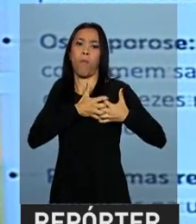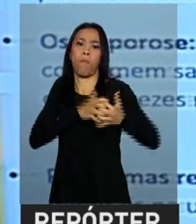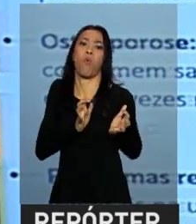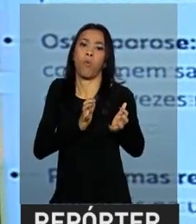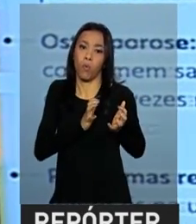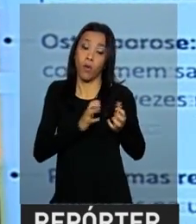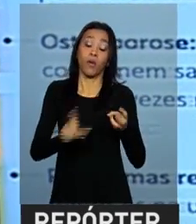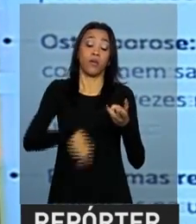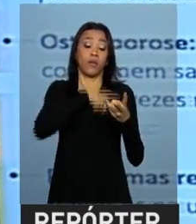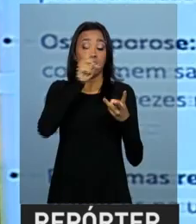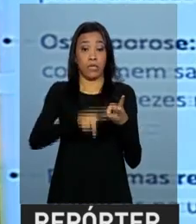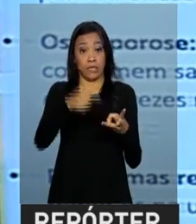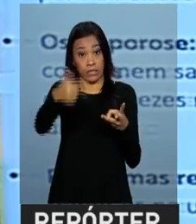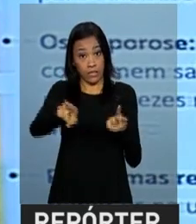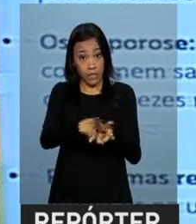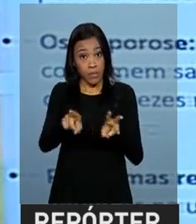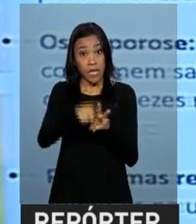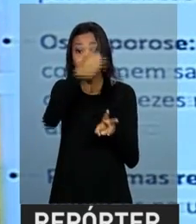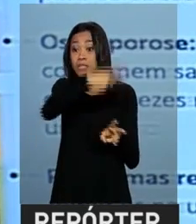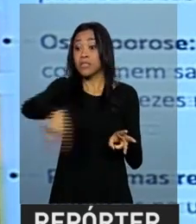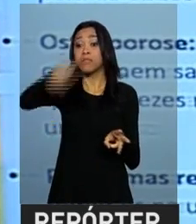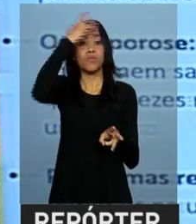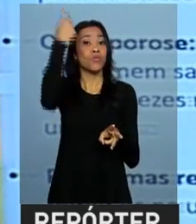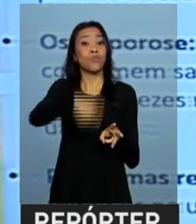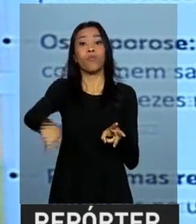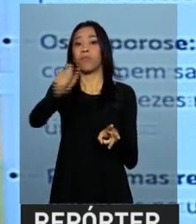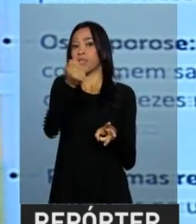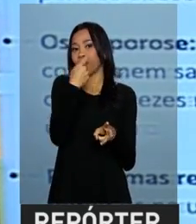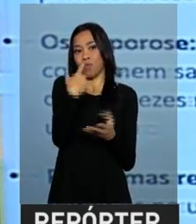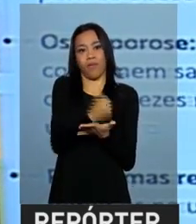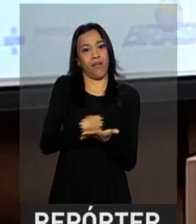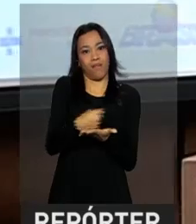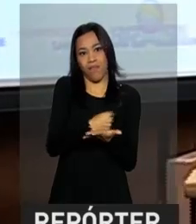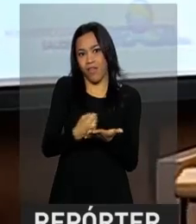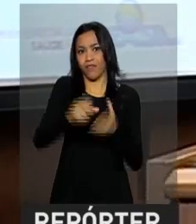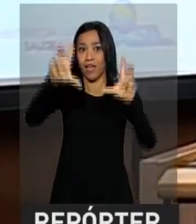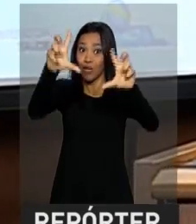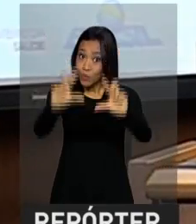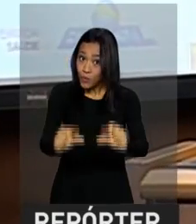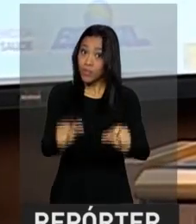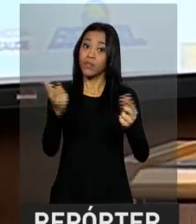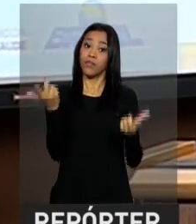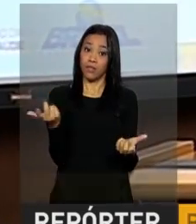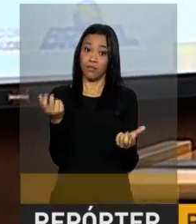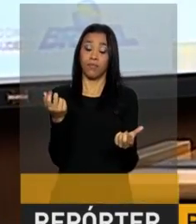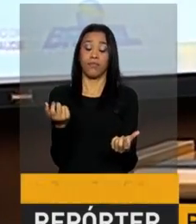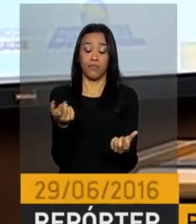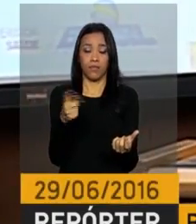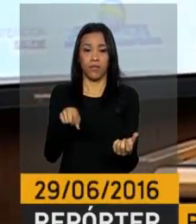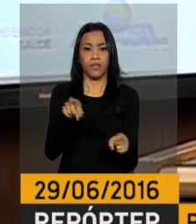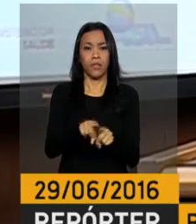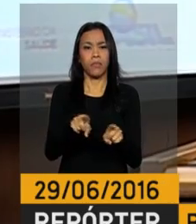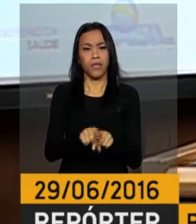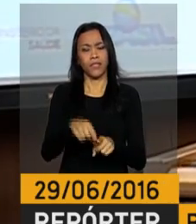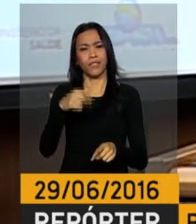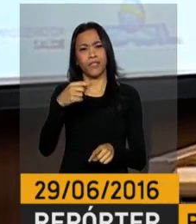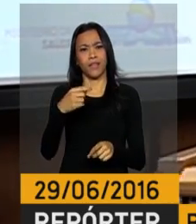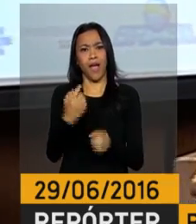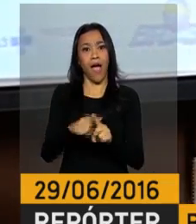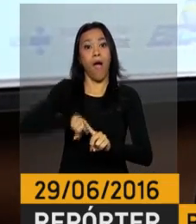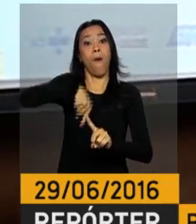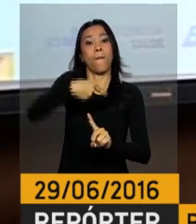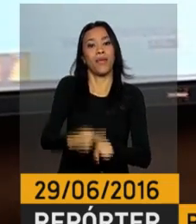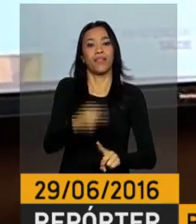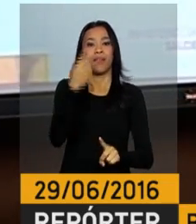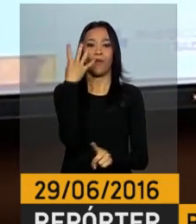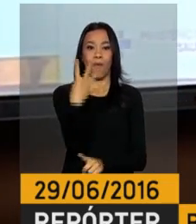a menos de pessoas precisarão de tomar remédio é uma expectativa de redução e de qu de aumento de 4 anos de vida segund